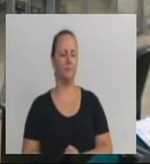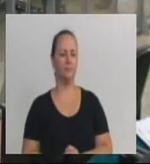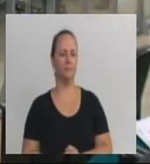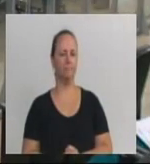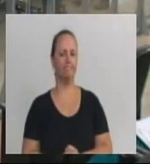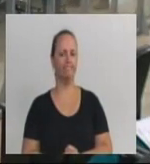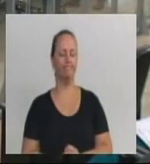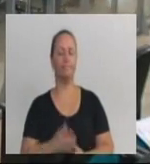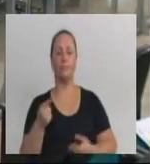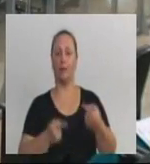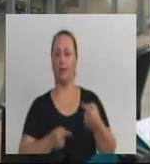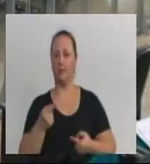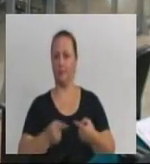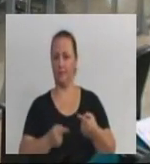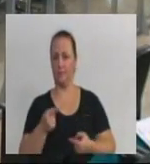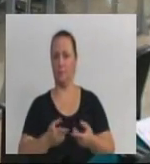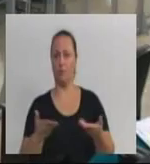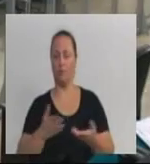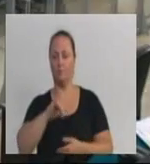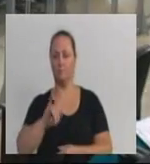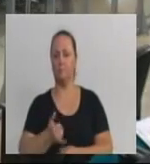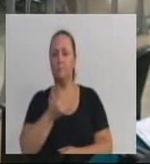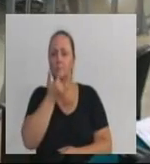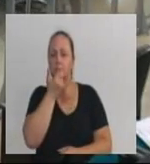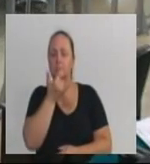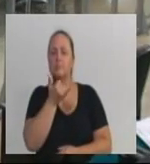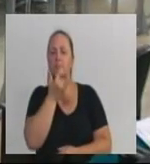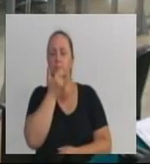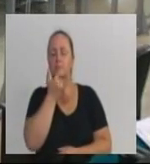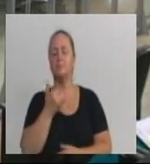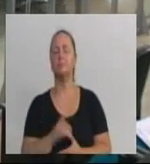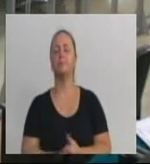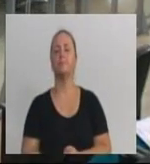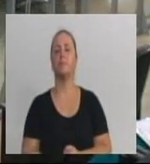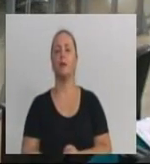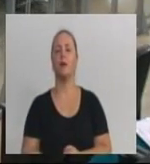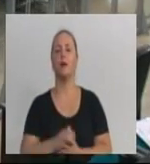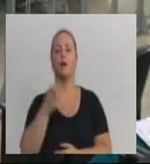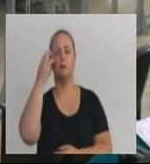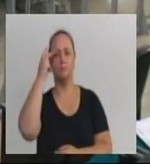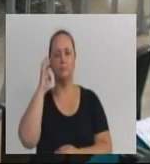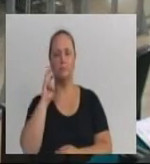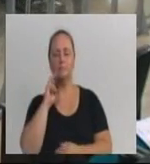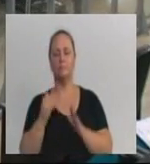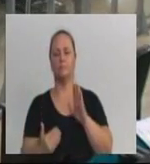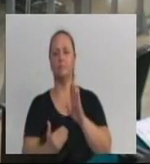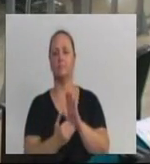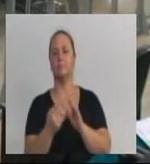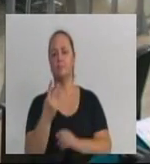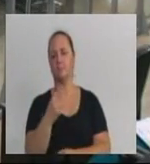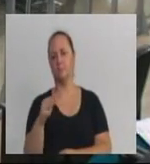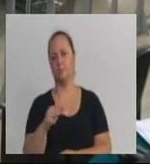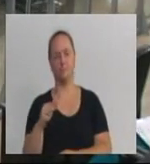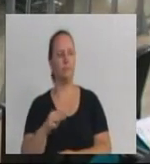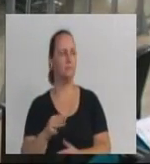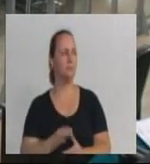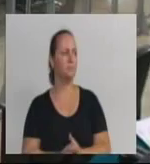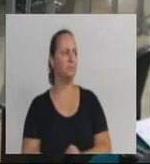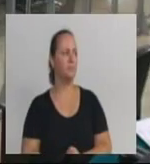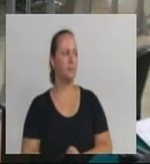Em discussão, vereador em justificativa de voto, perdão, vereador Vanderlei Paulo de Oliveira, dispõe tempo de até 2 minutos.